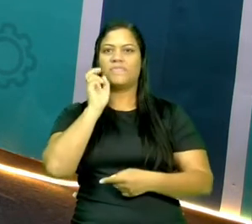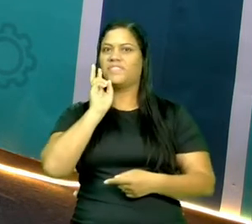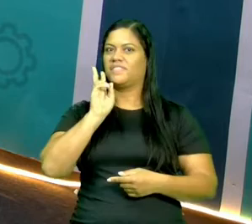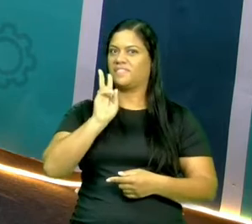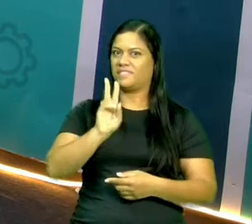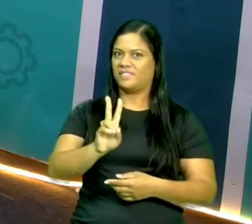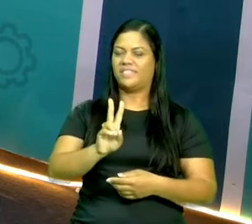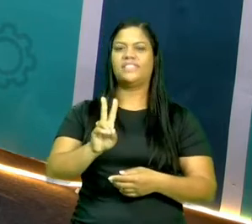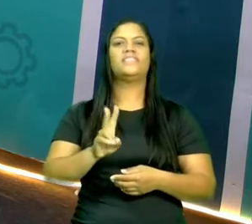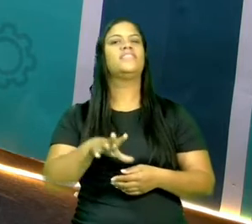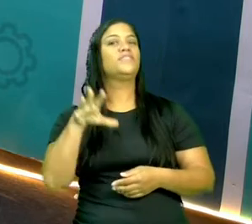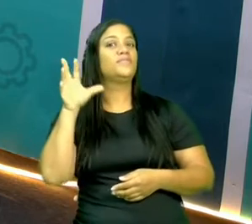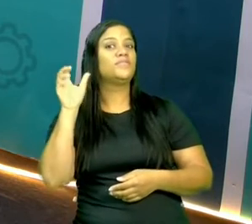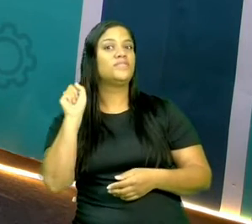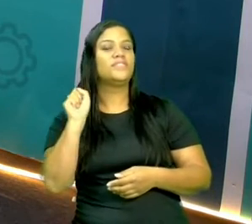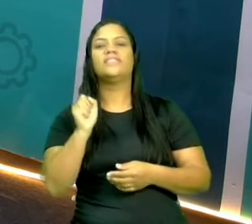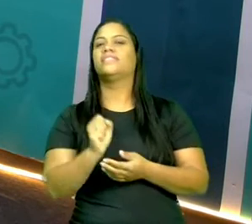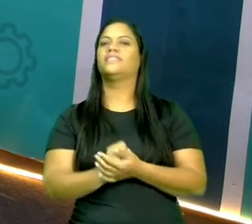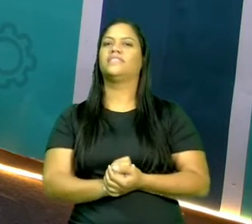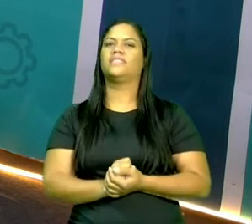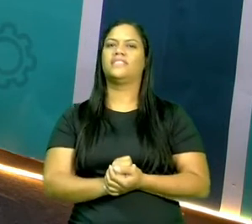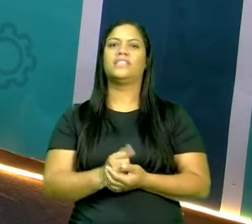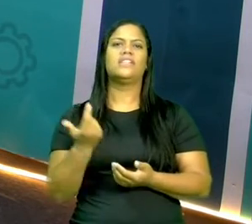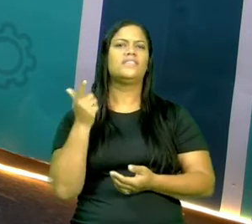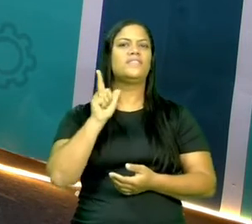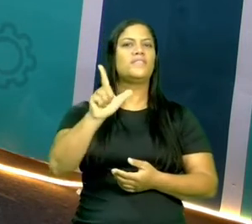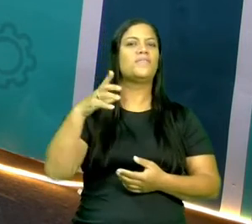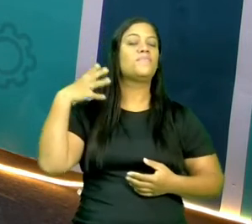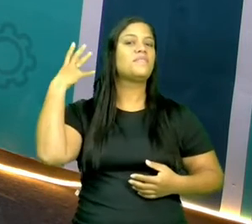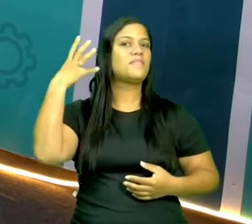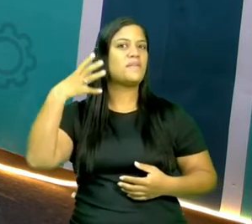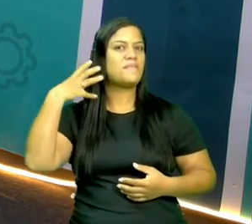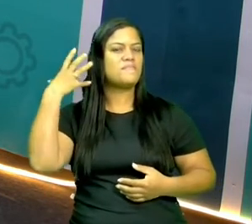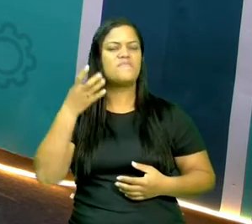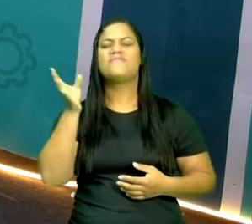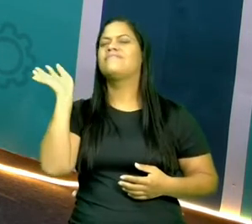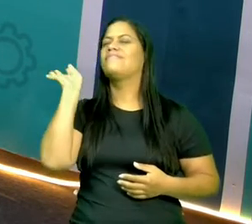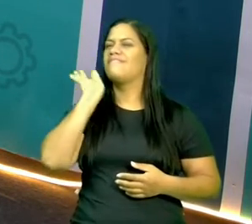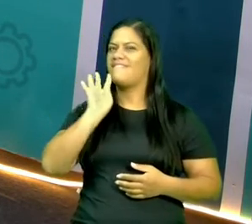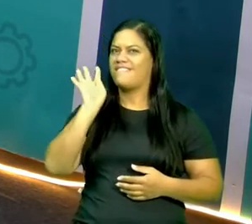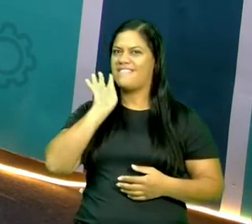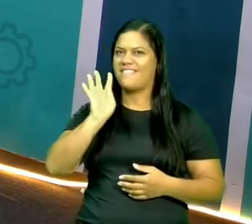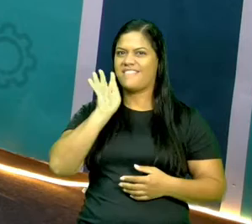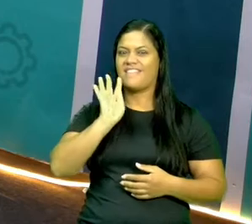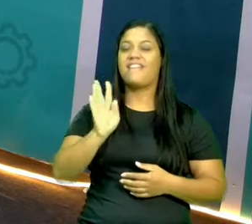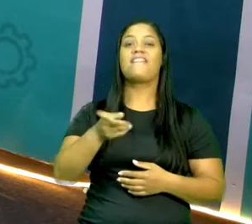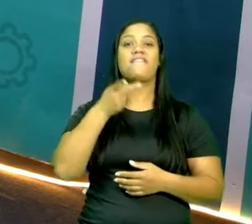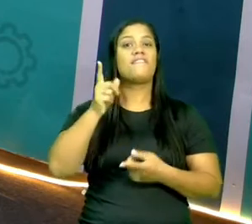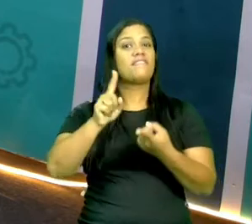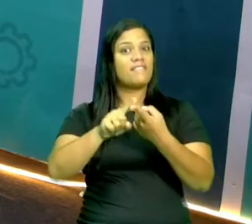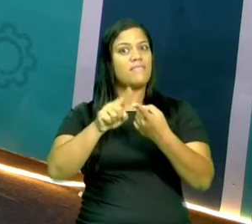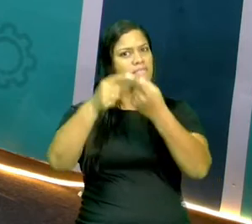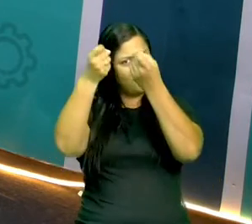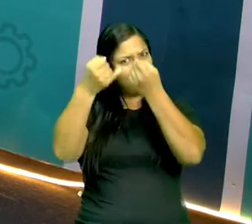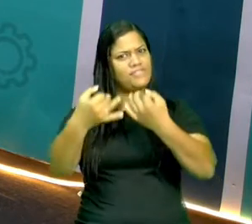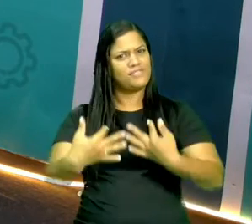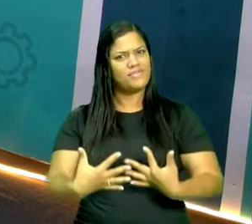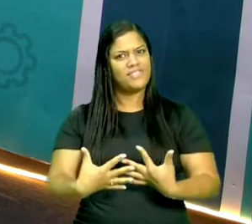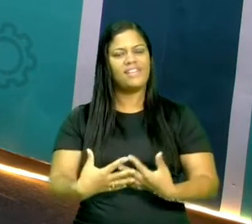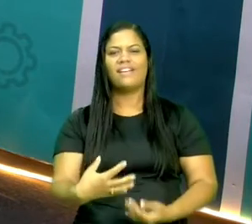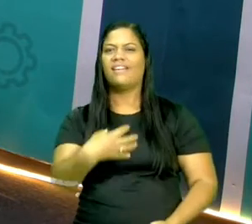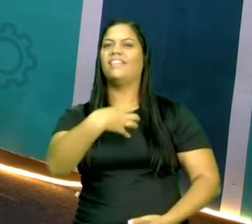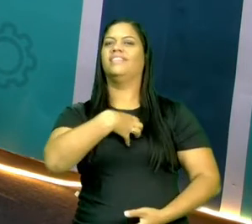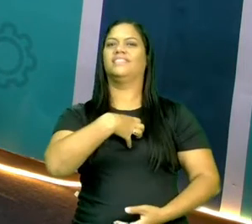ver a imagem aqui de outra musiquinha muito legal que fala também sobre